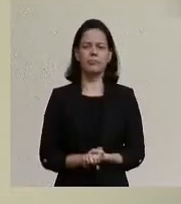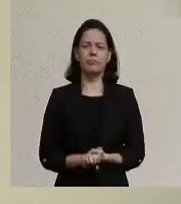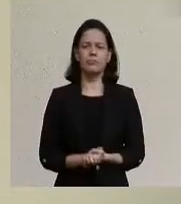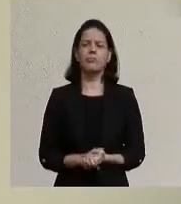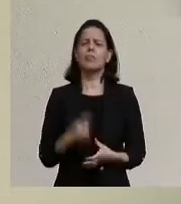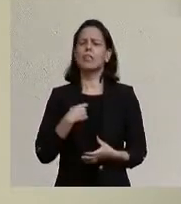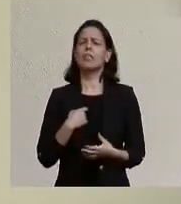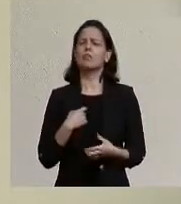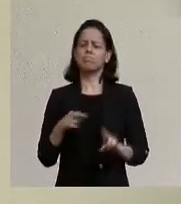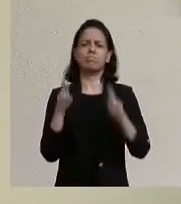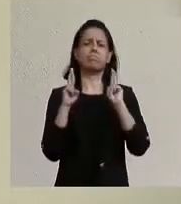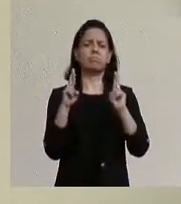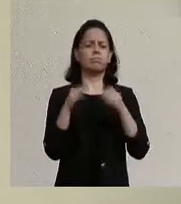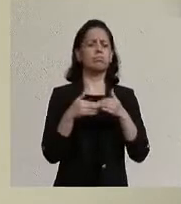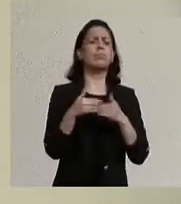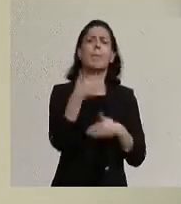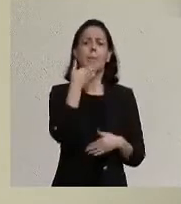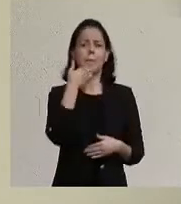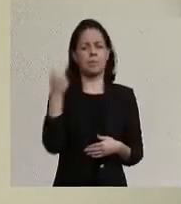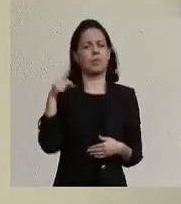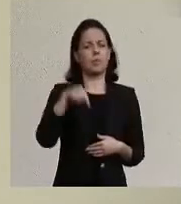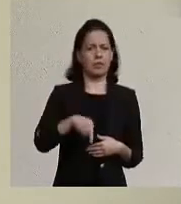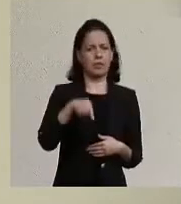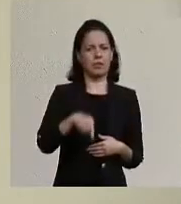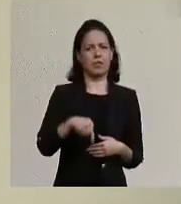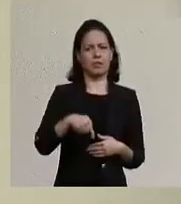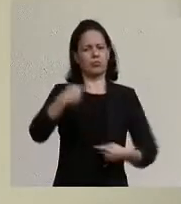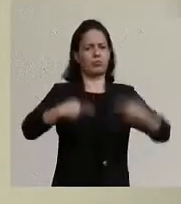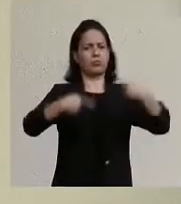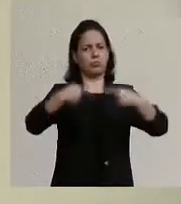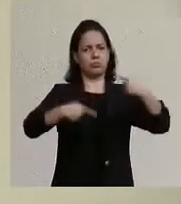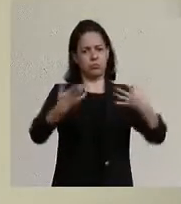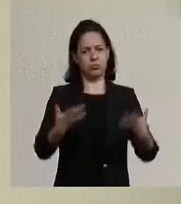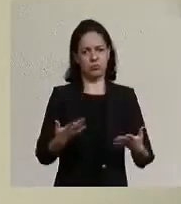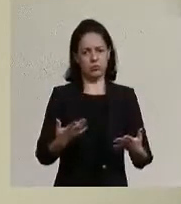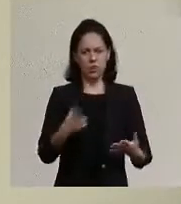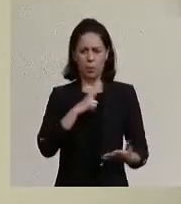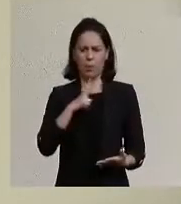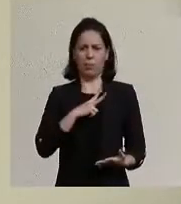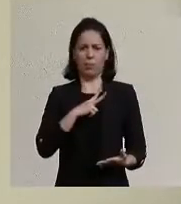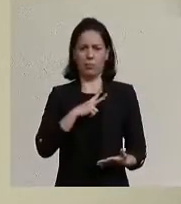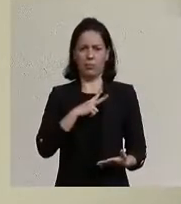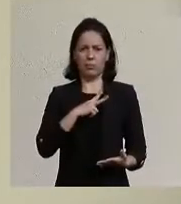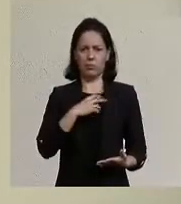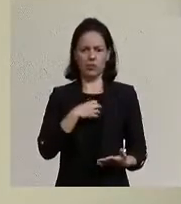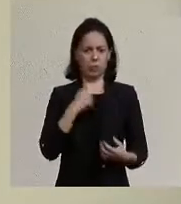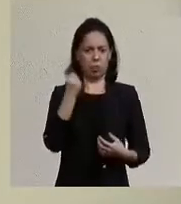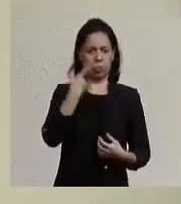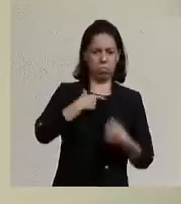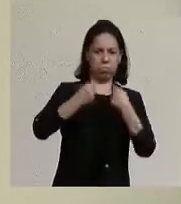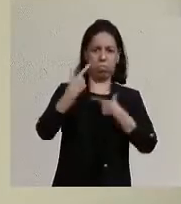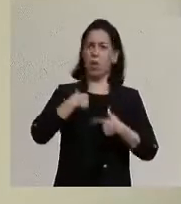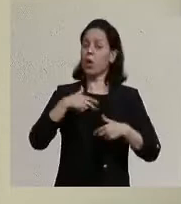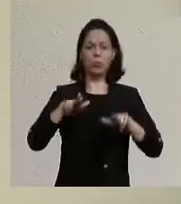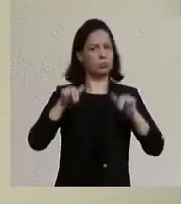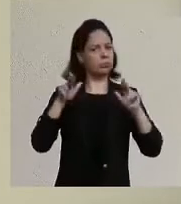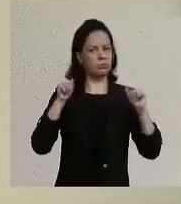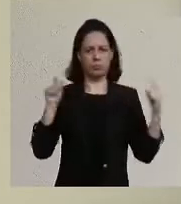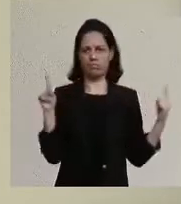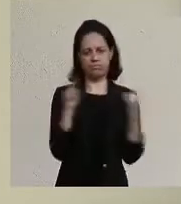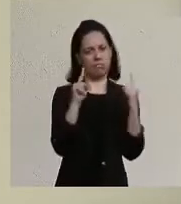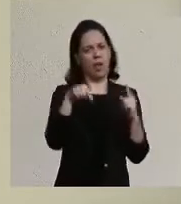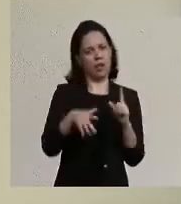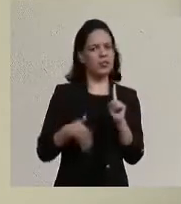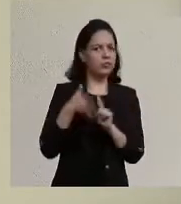eu espero que a gente consiga melhorar o nível político da nossa cidade sem os ataques pessoais como nunca fiz com os senhores anteriormente